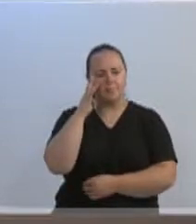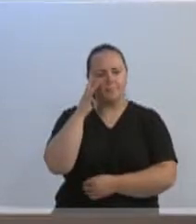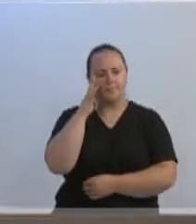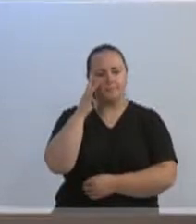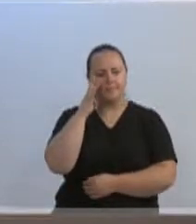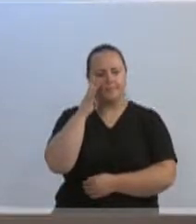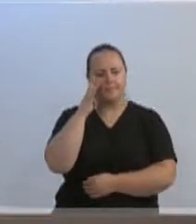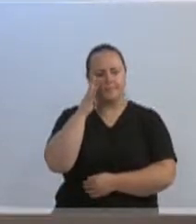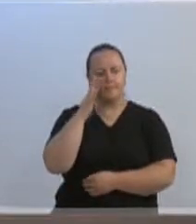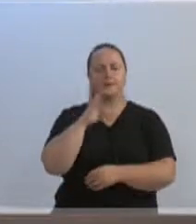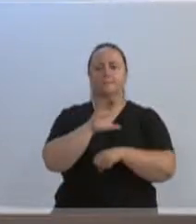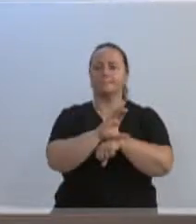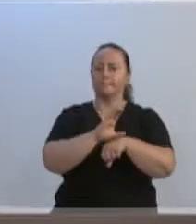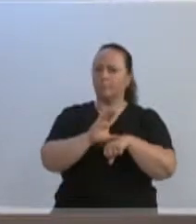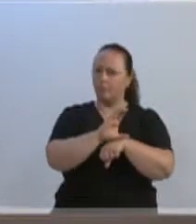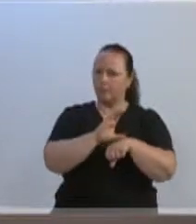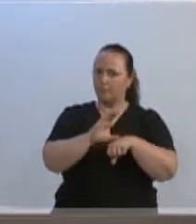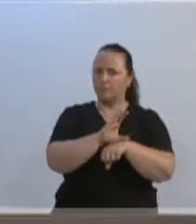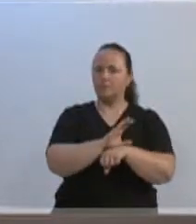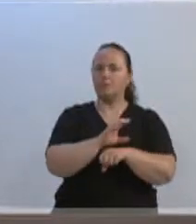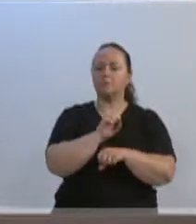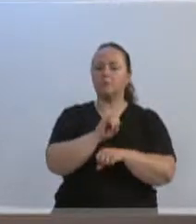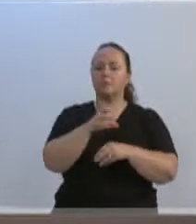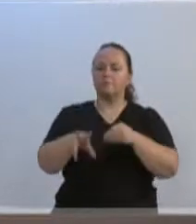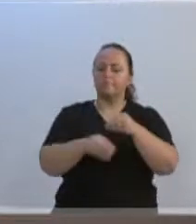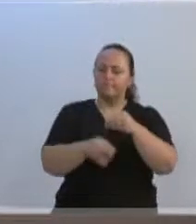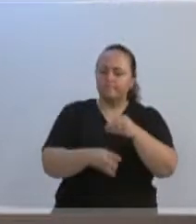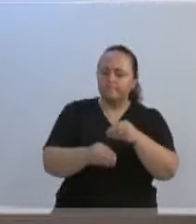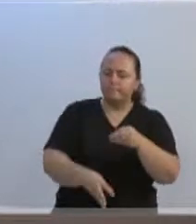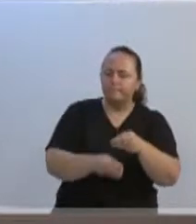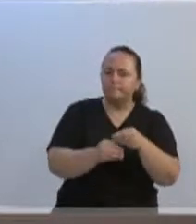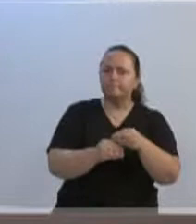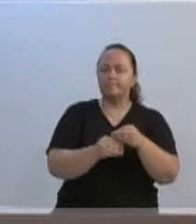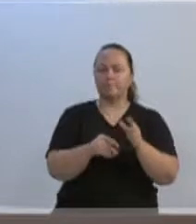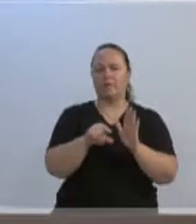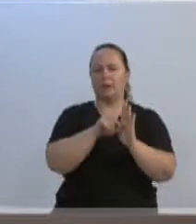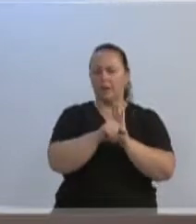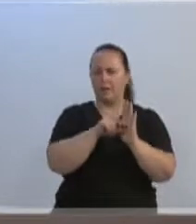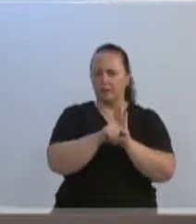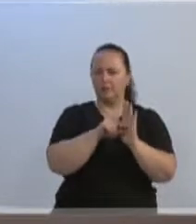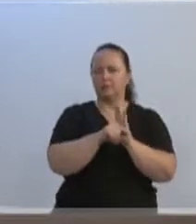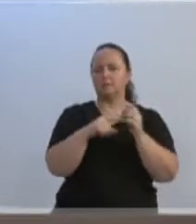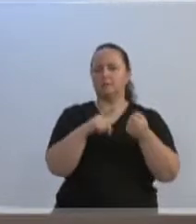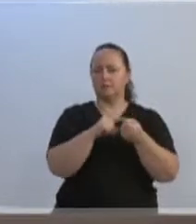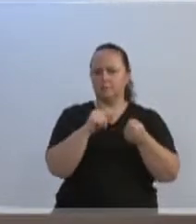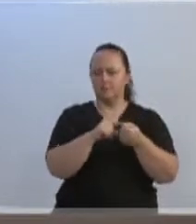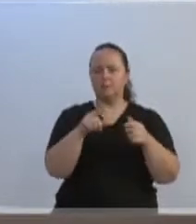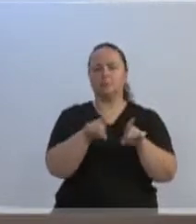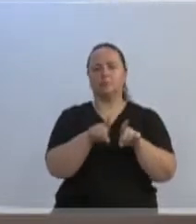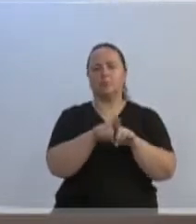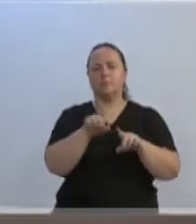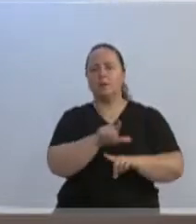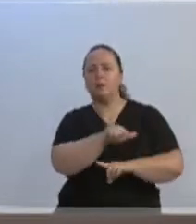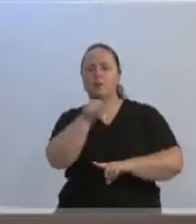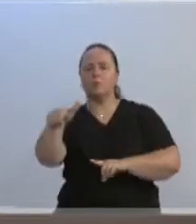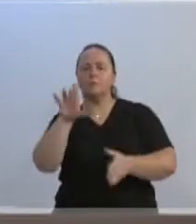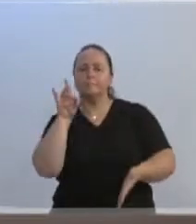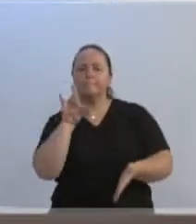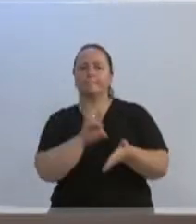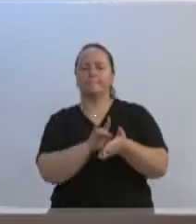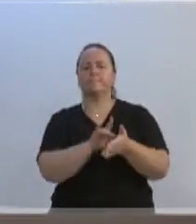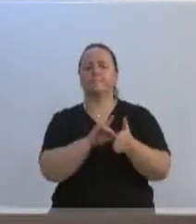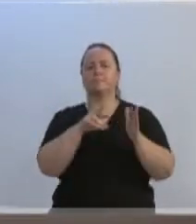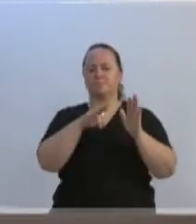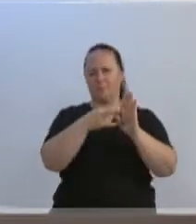com atribuições definidas nos incisos deste artigo além de outras definidas no regimento interno 2